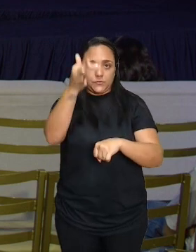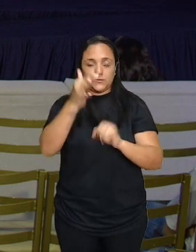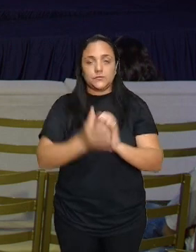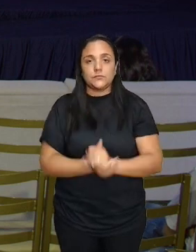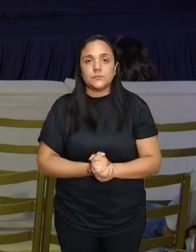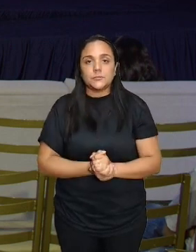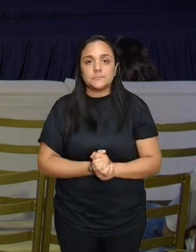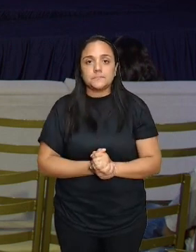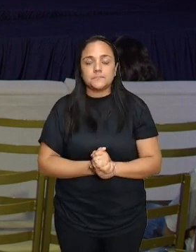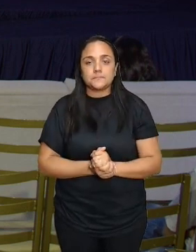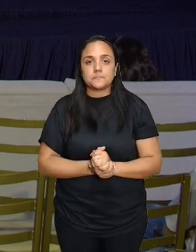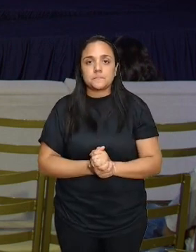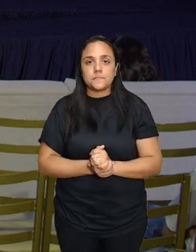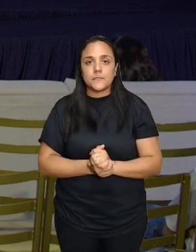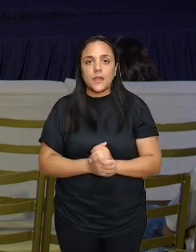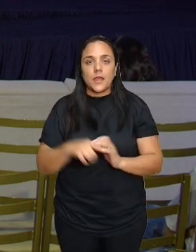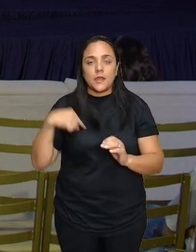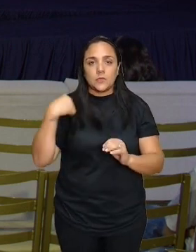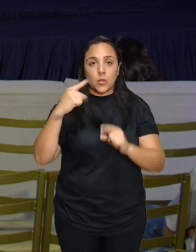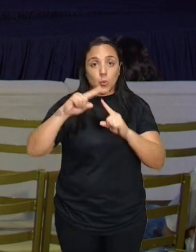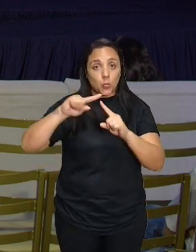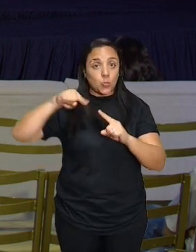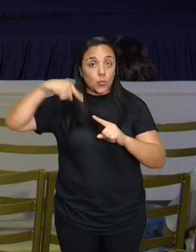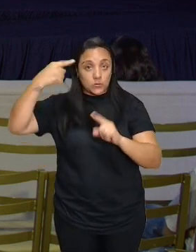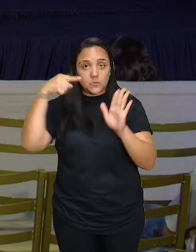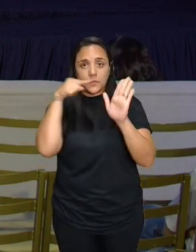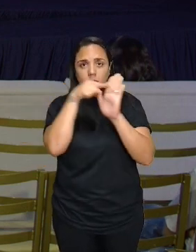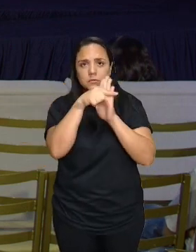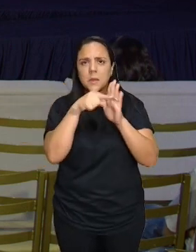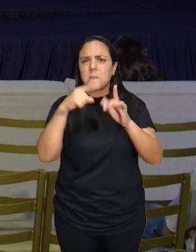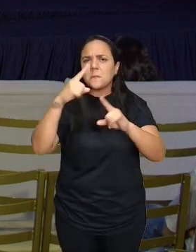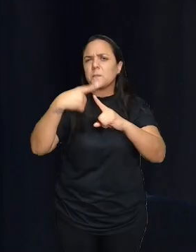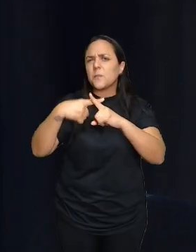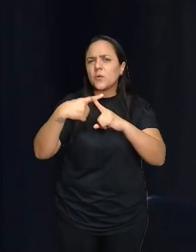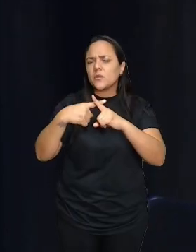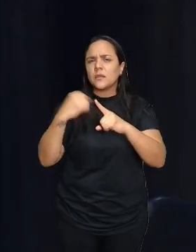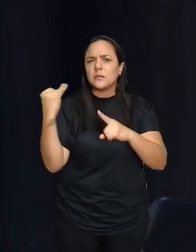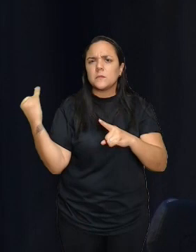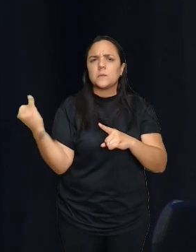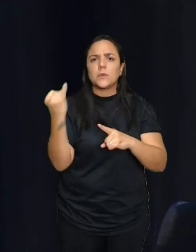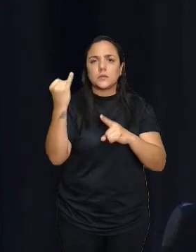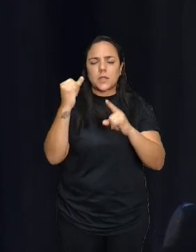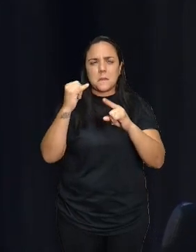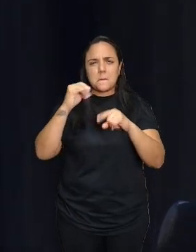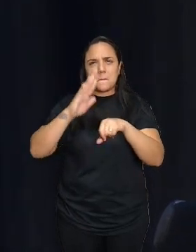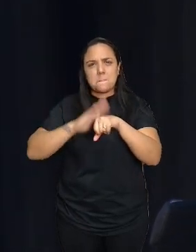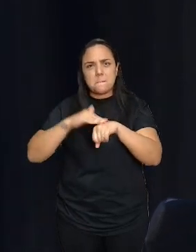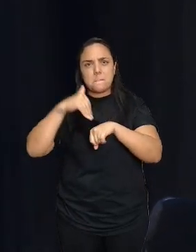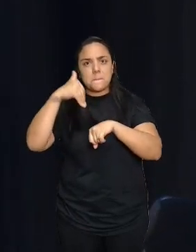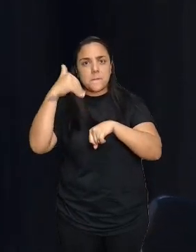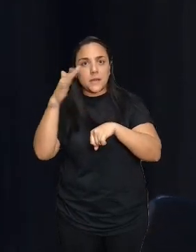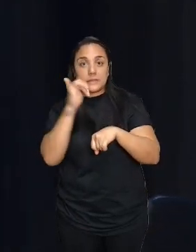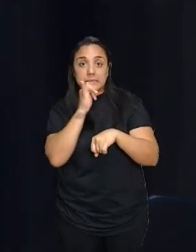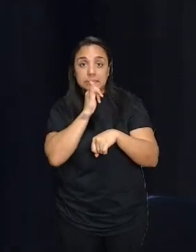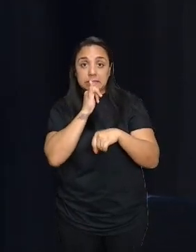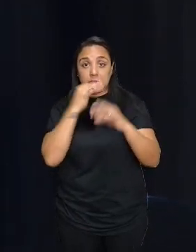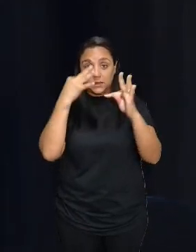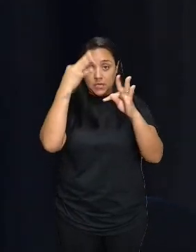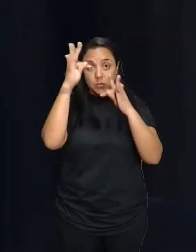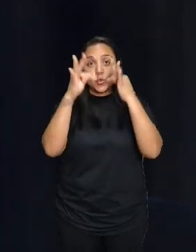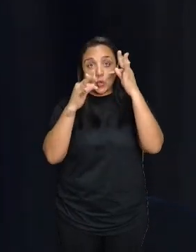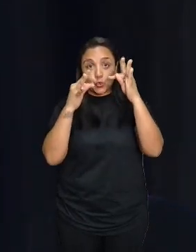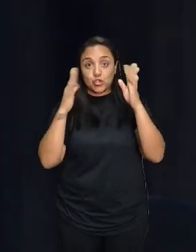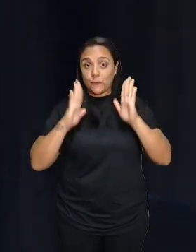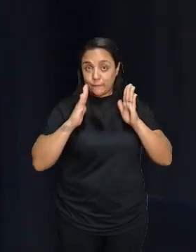E aí, para a gente então para a próxima pergunta, por que que é importante, indo um pouquinho mais para essa linha de tecnologia mesmo, de